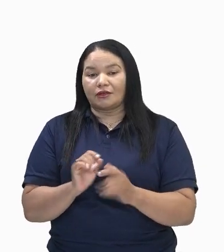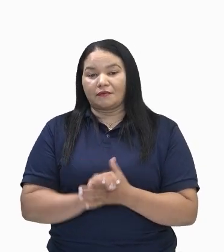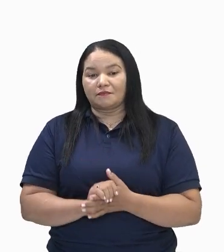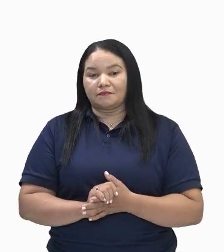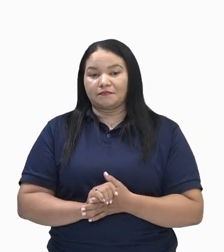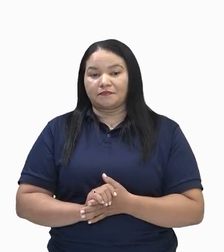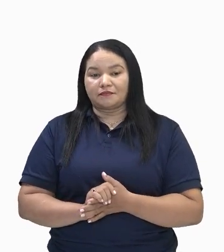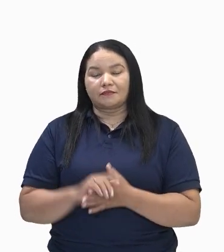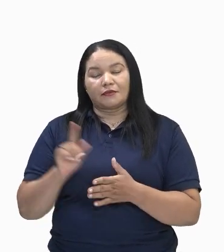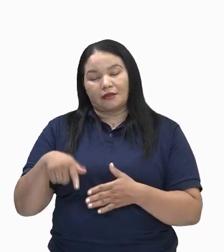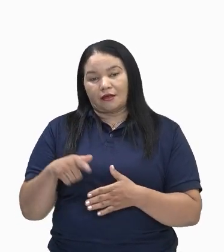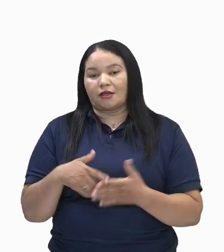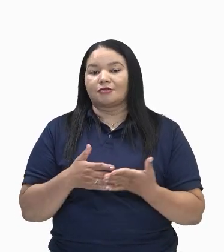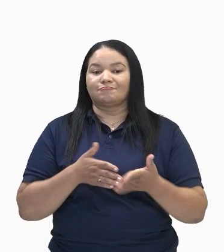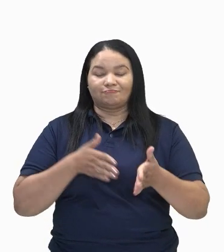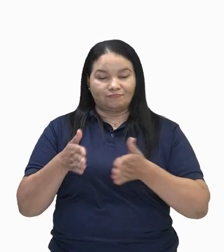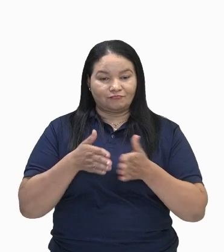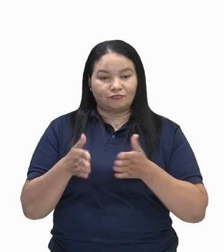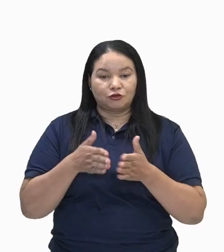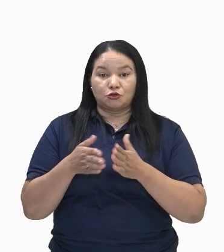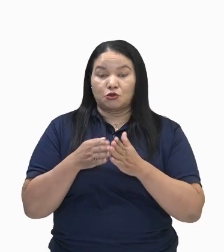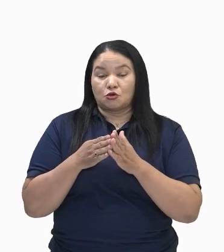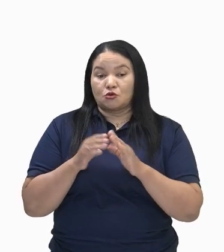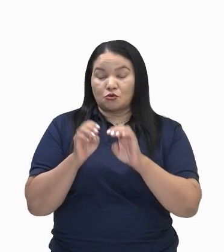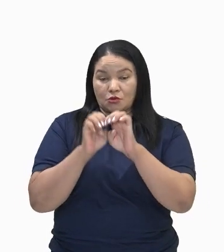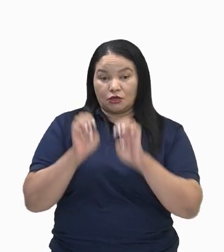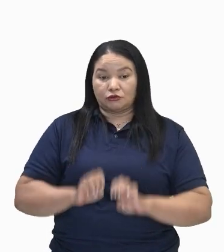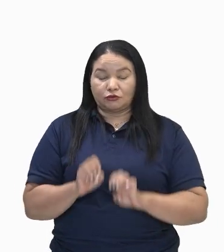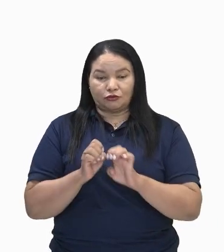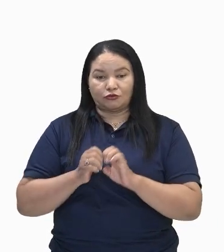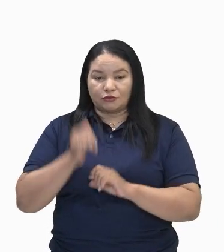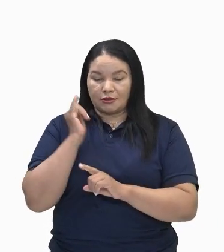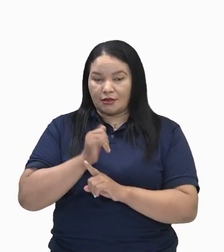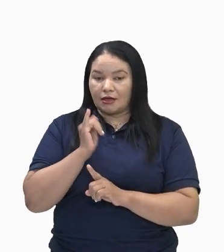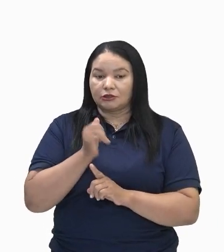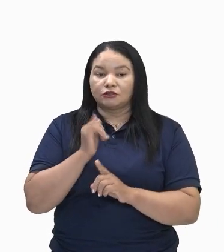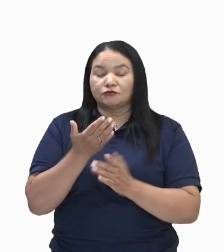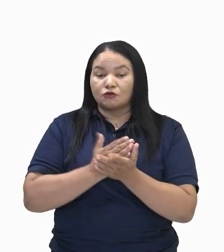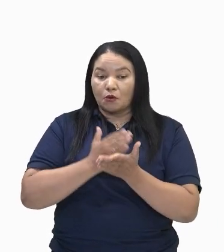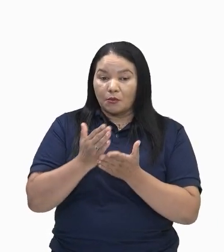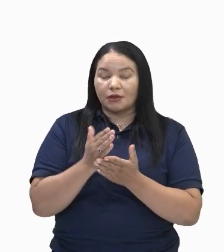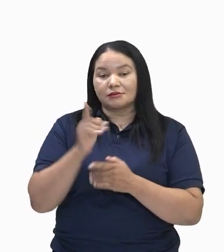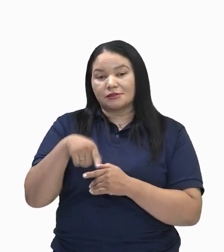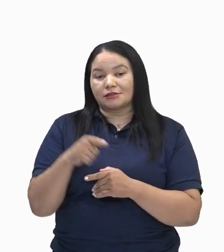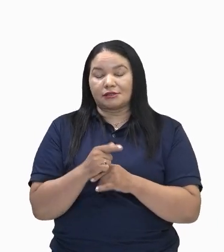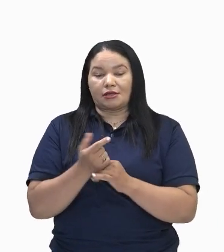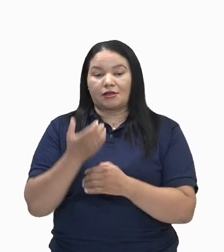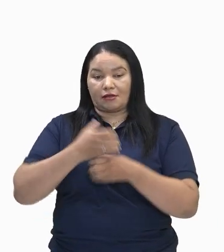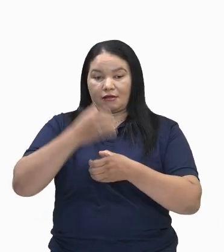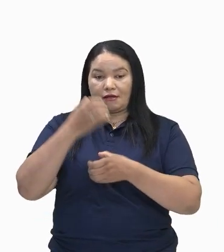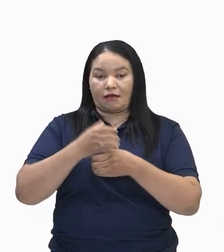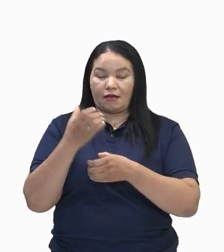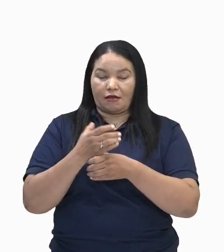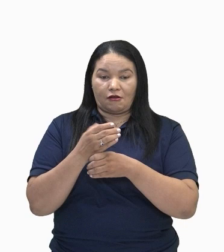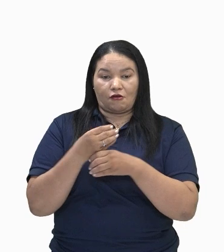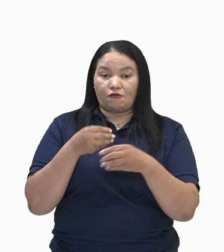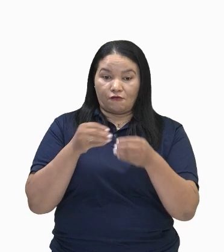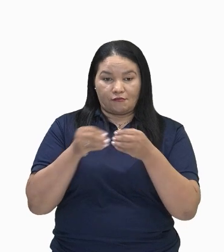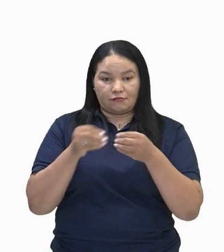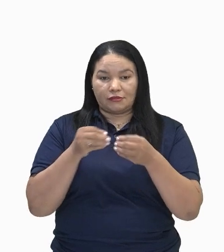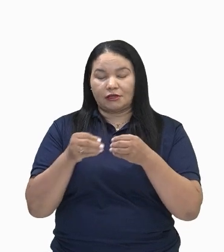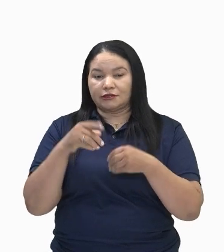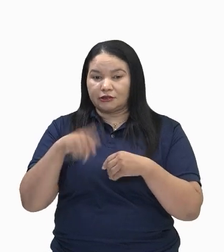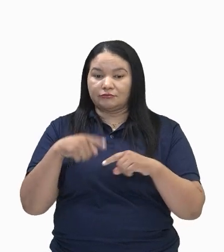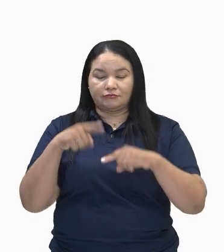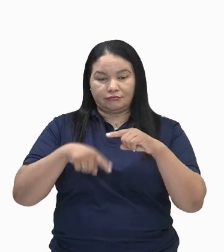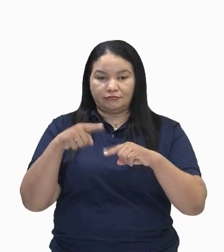os momentos da estrutura narrativa. A situação inicial é justamente a garrafa plástica, que é utilizada como recipiente para